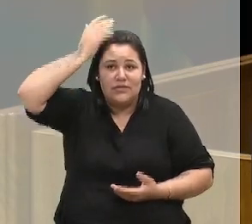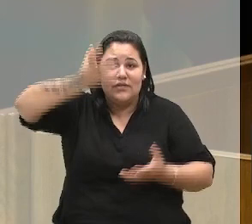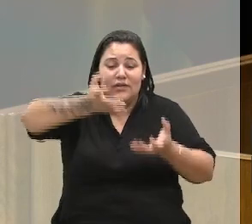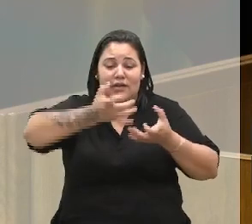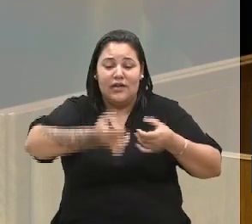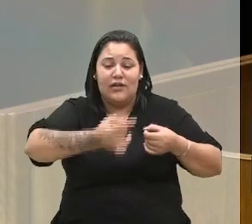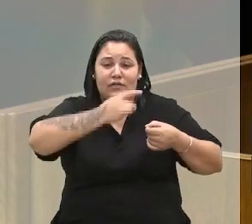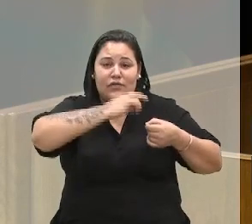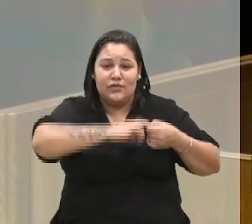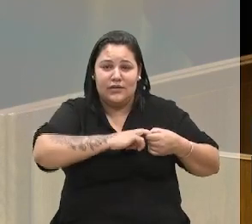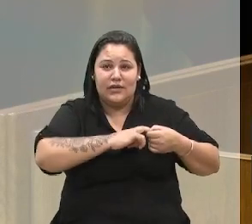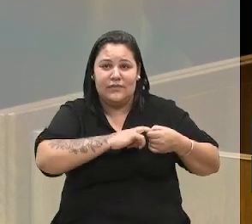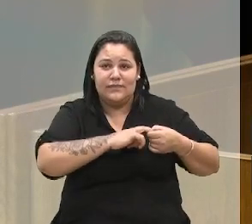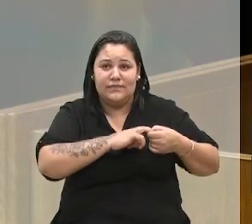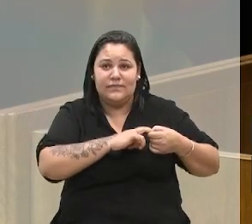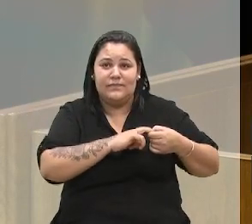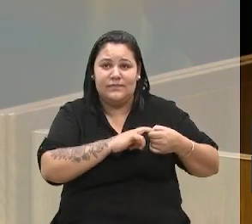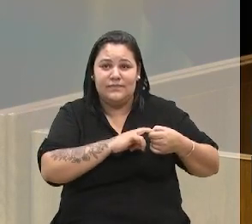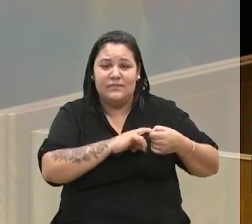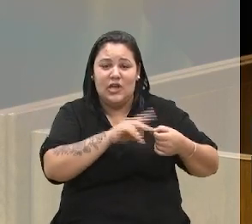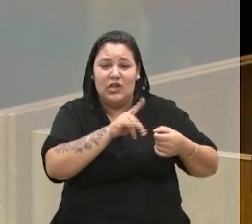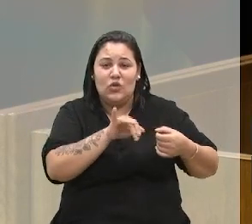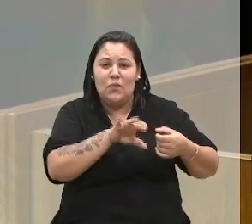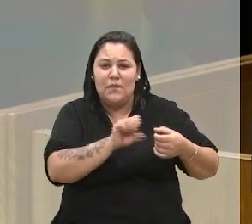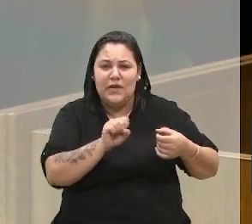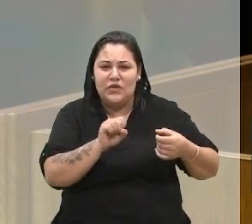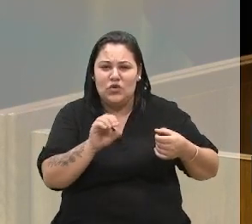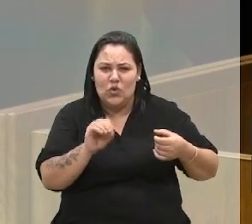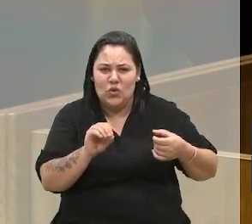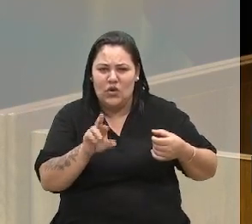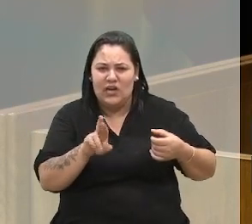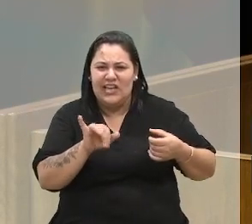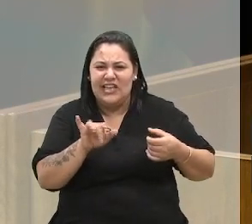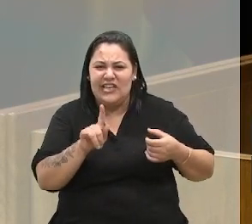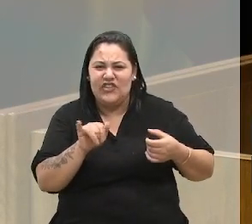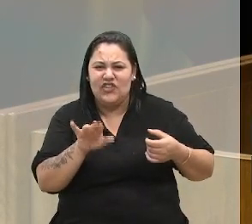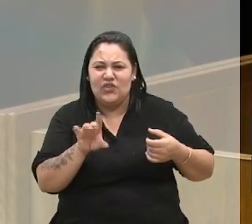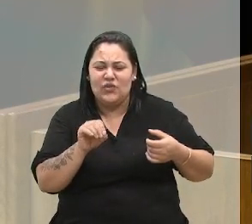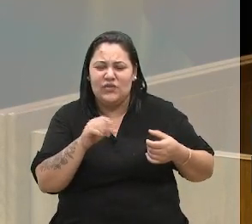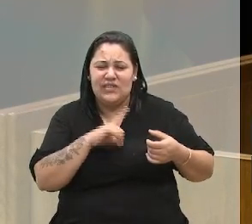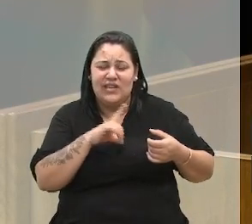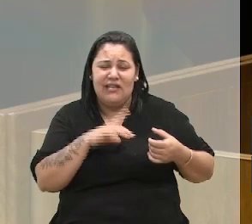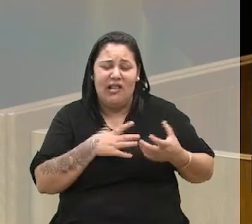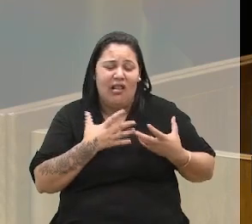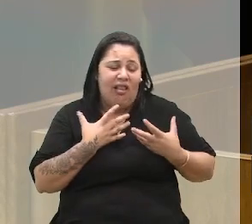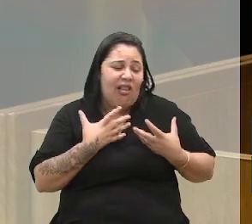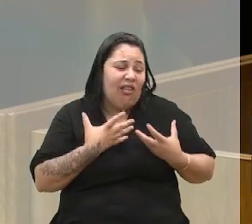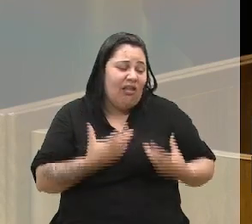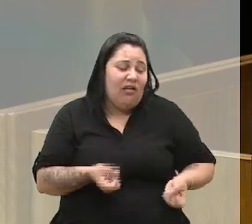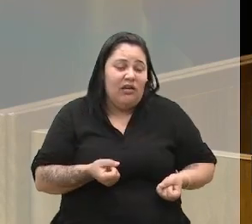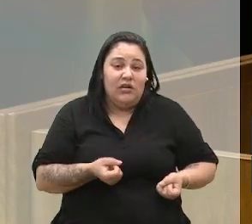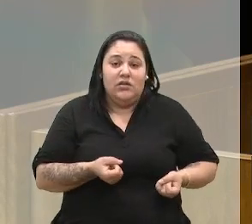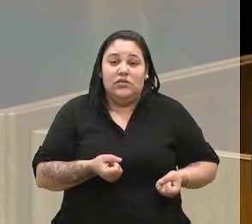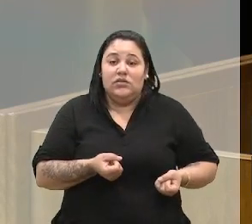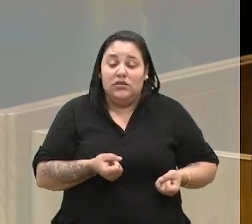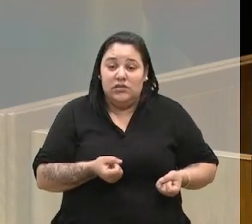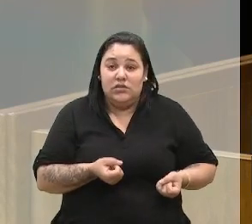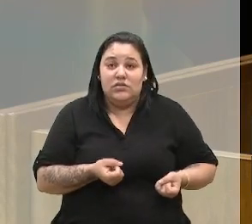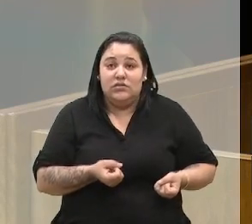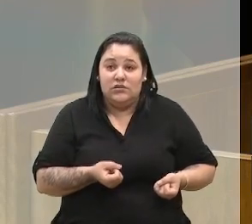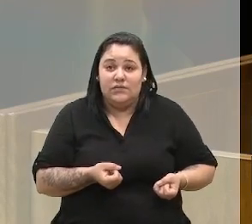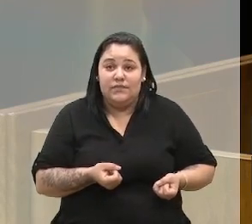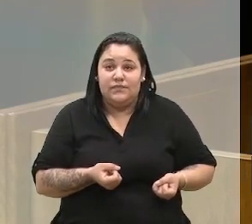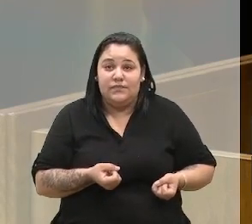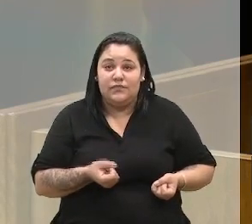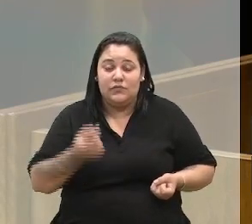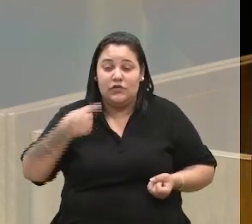do piso rígido, quanto desgaste nós tivemos em reuniões. Eu não era secretário, tinha a função de secretário. Se nós